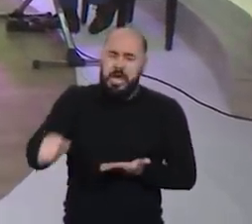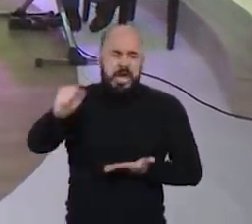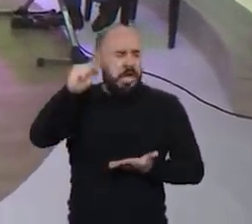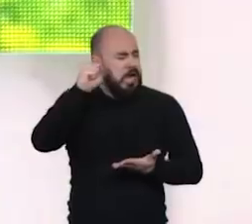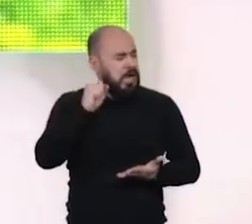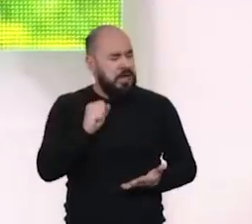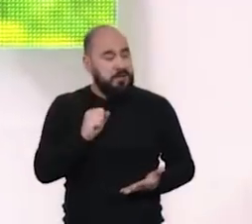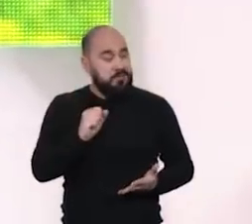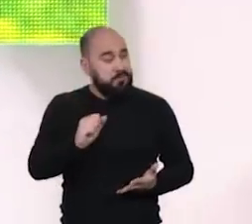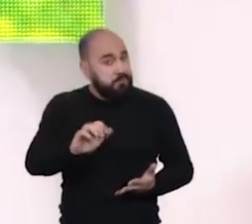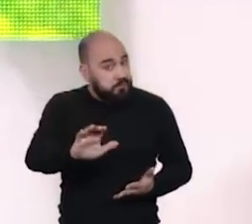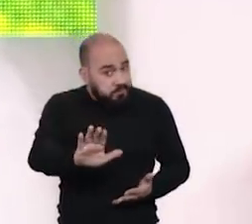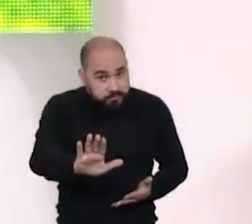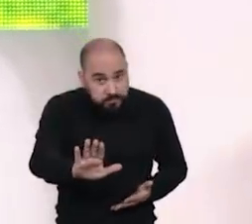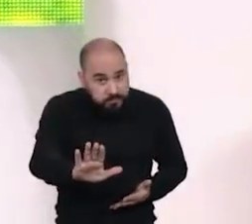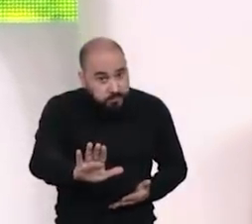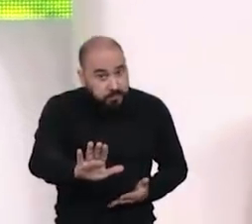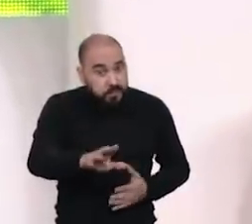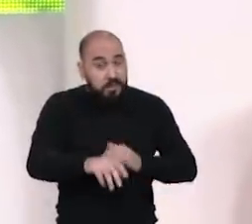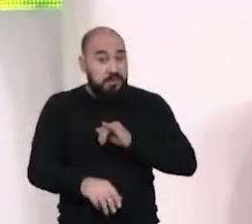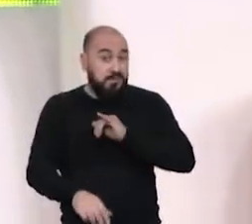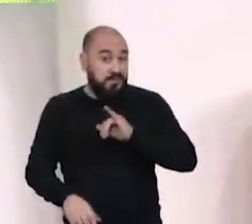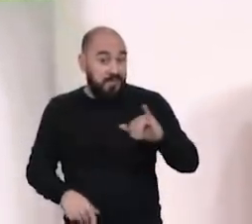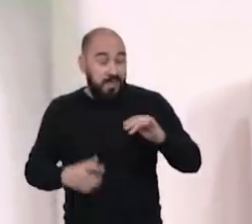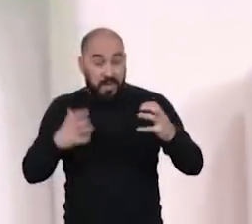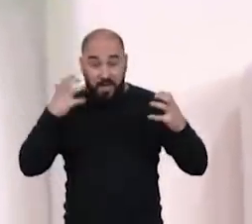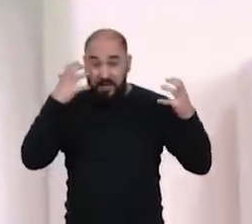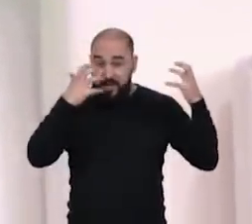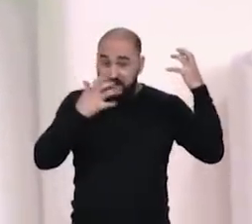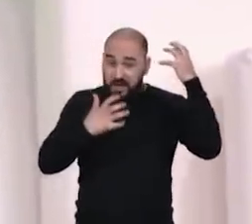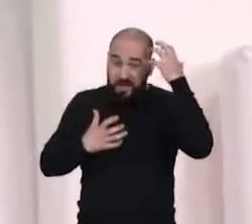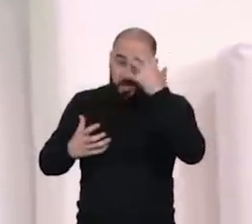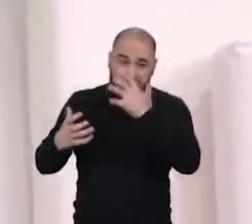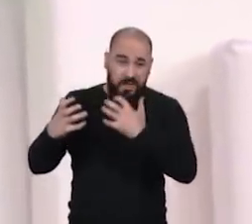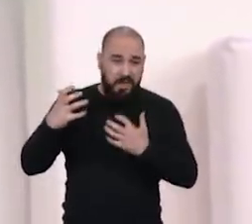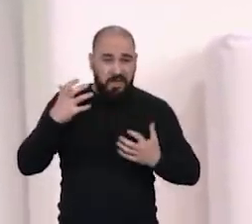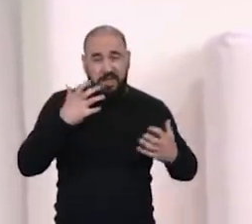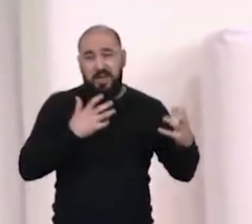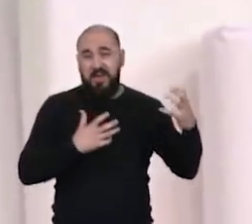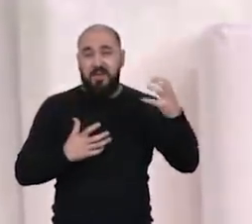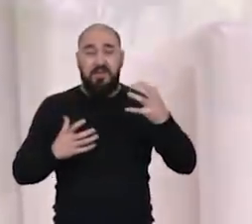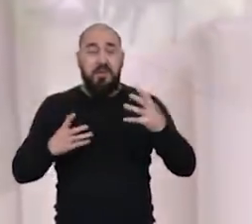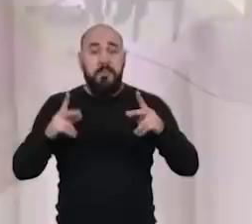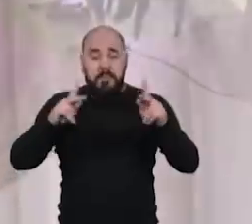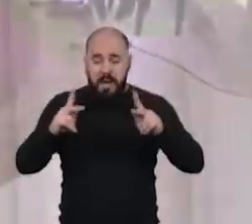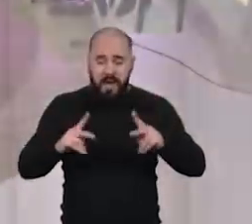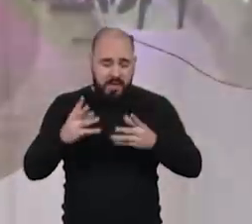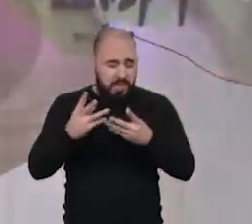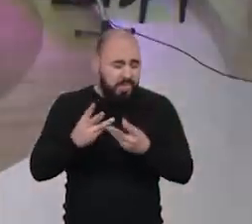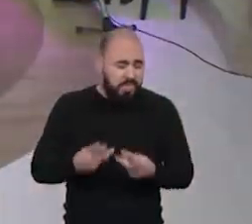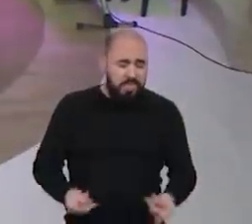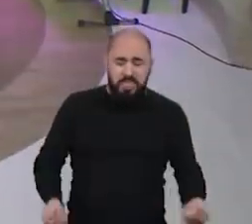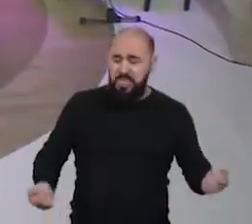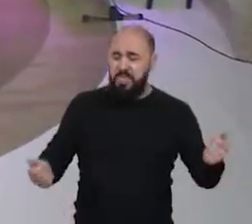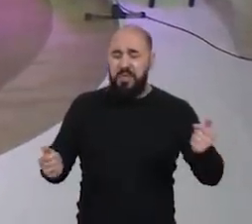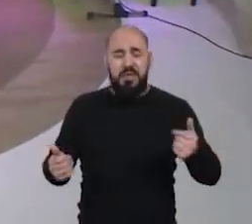ficou. Se o desespero lhe roubou a paz, quando